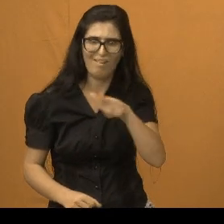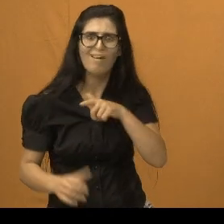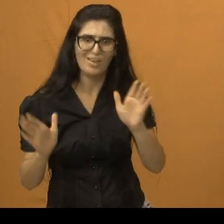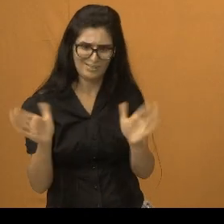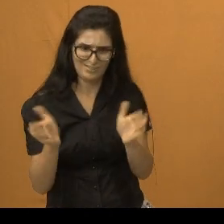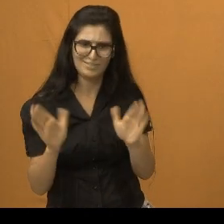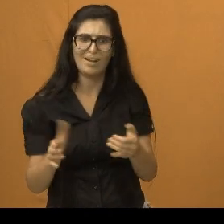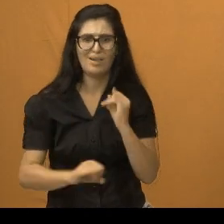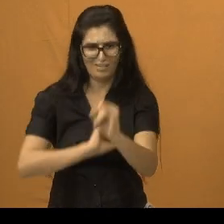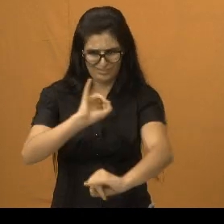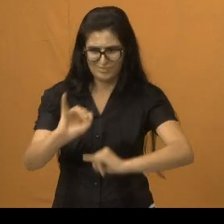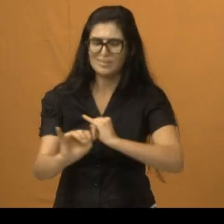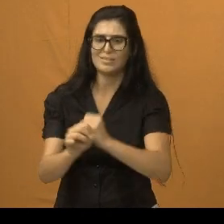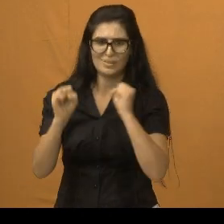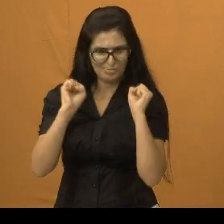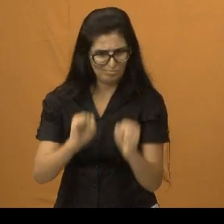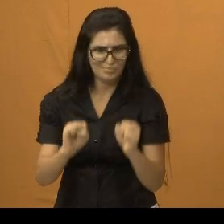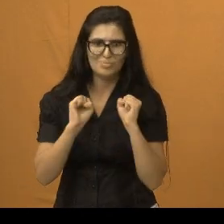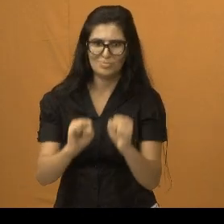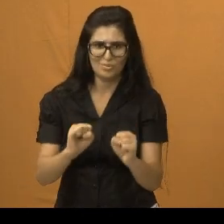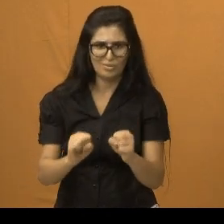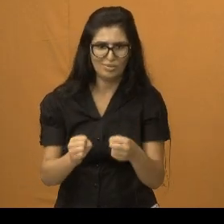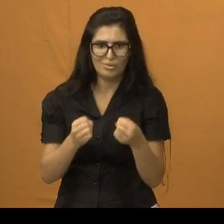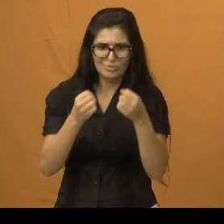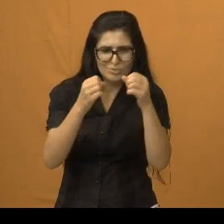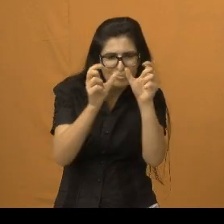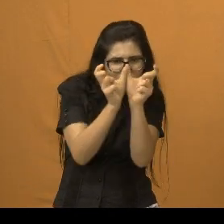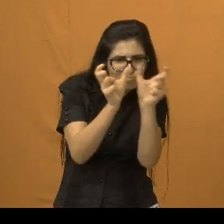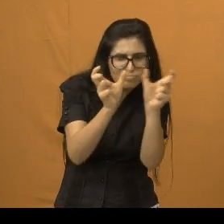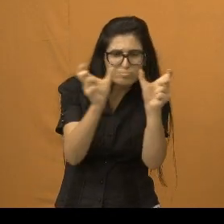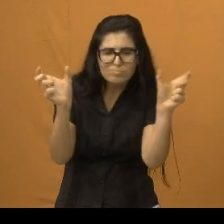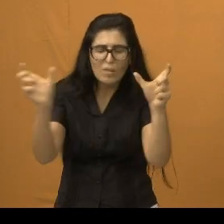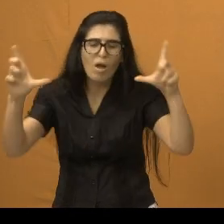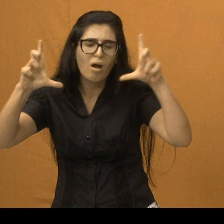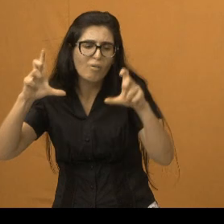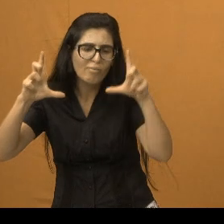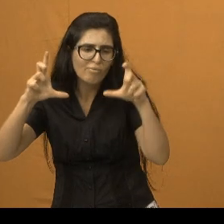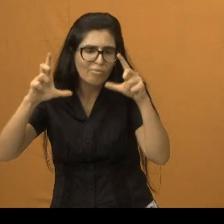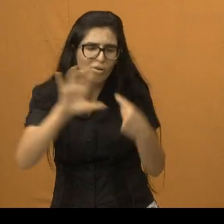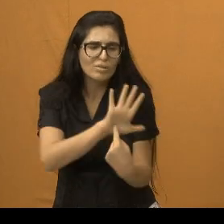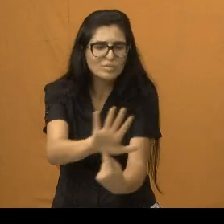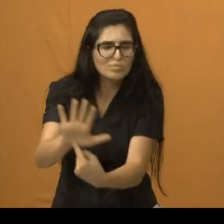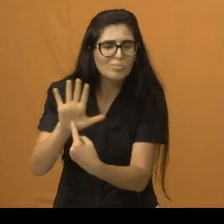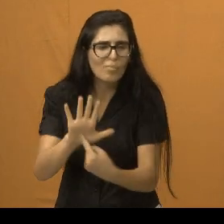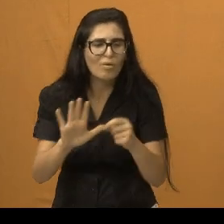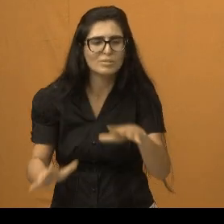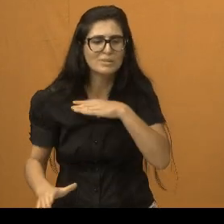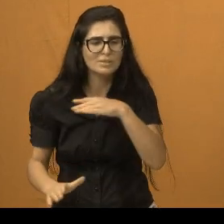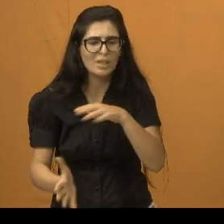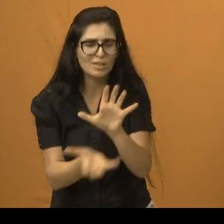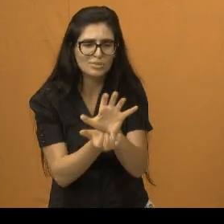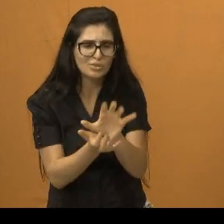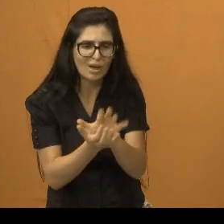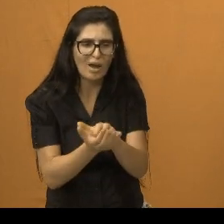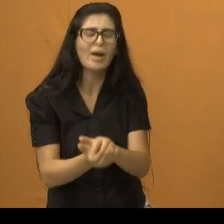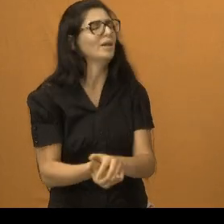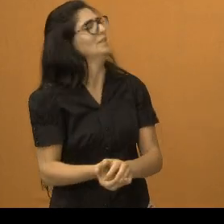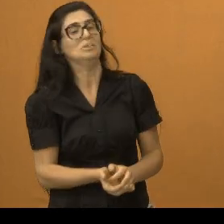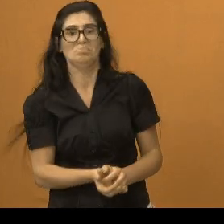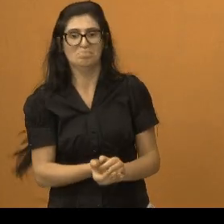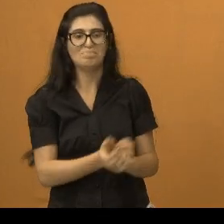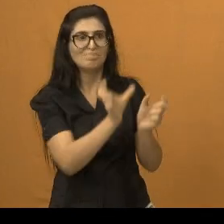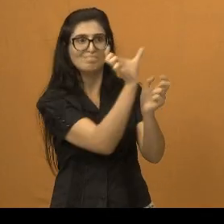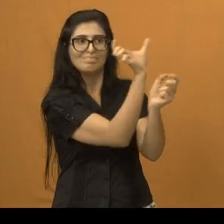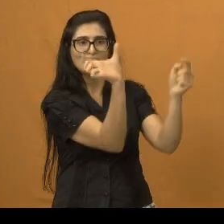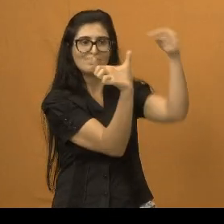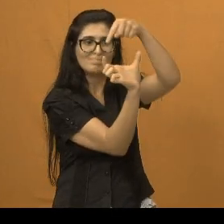aqui, interessante, gostaria de mostrar para vocês que essa foto, né, tirada aqui, mostra para nós o município como um bom pagador, como falei anteriormente,